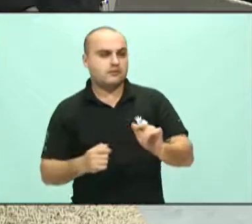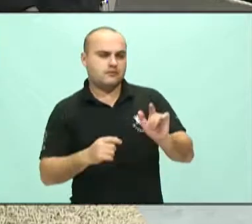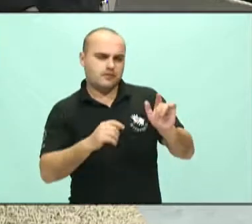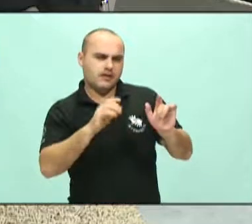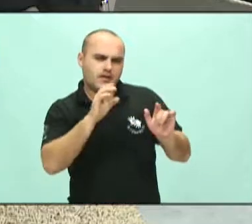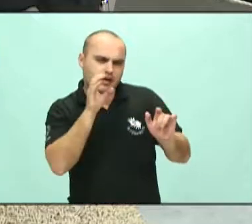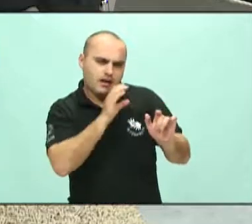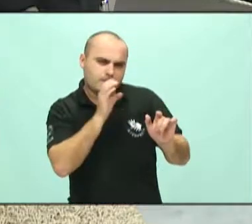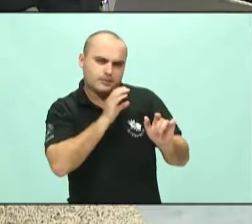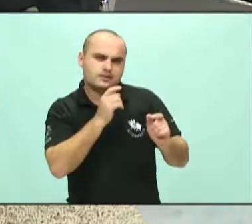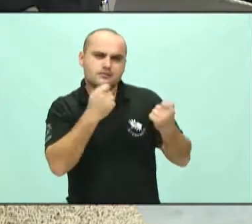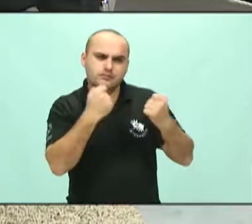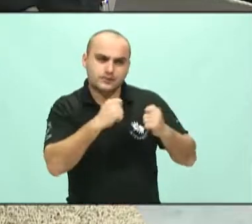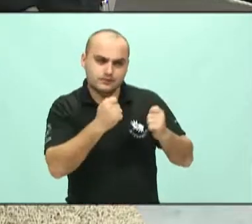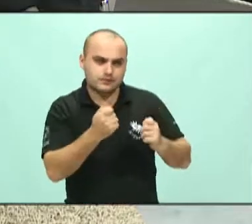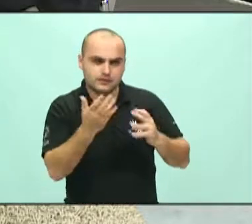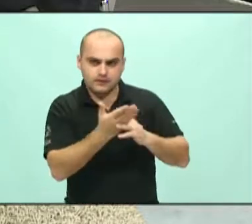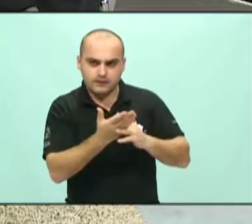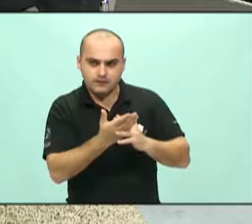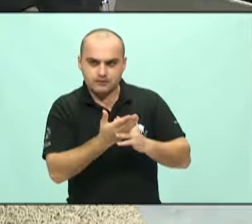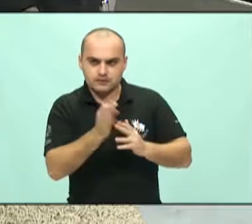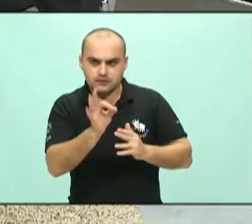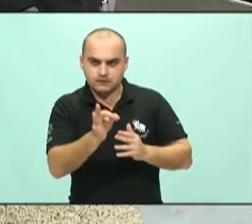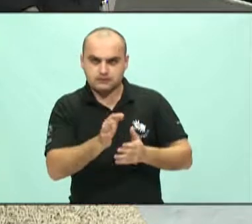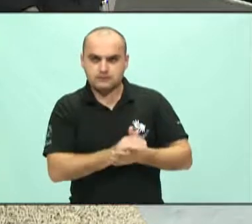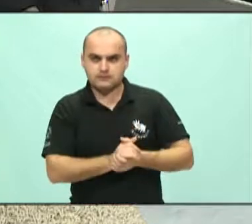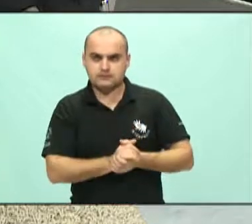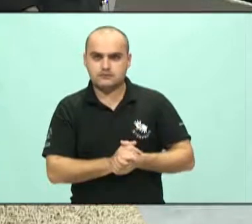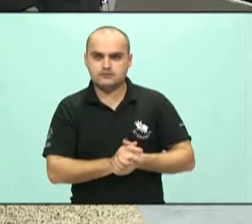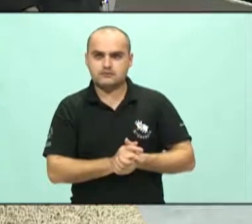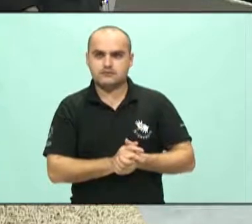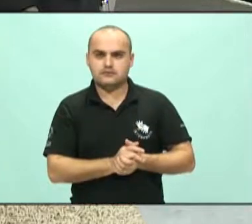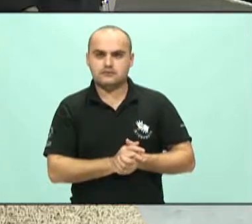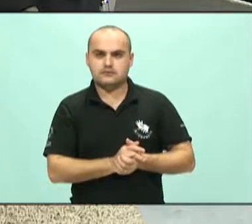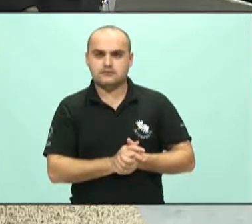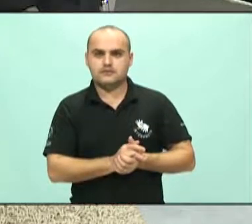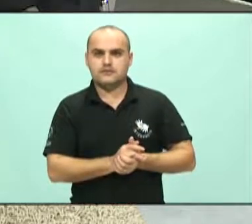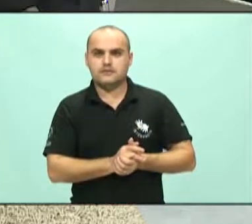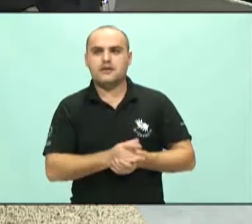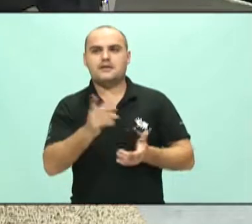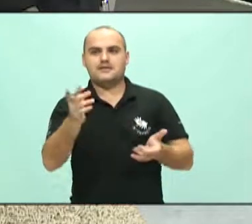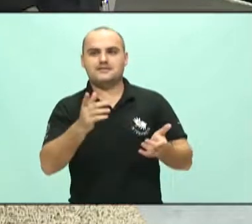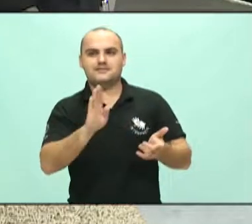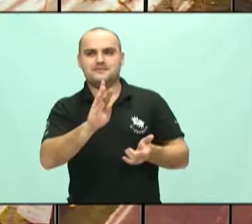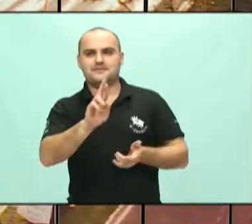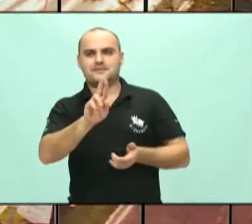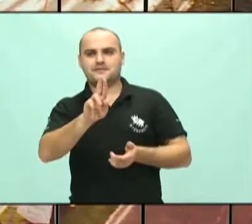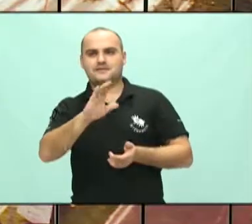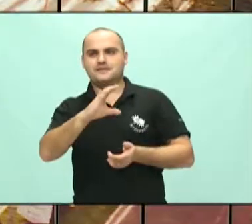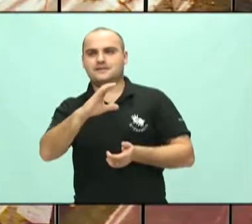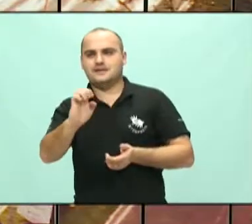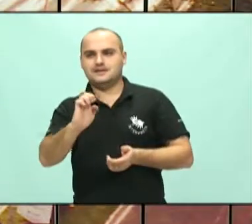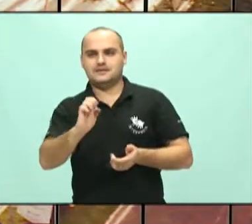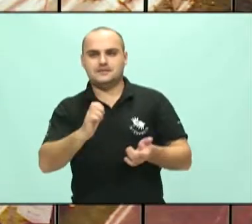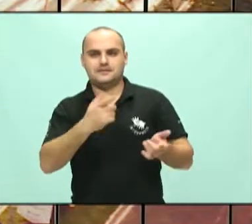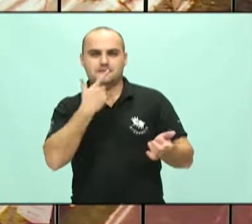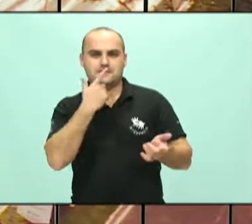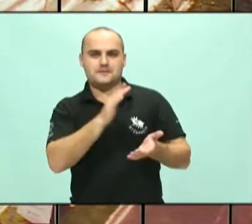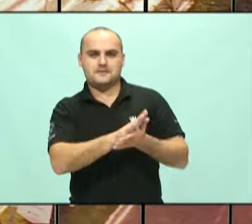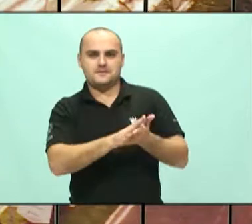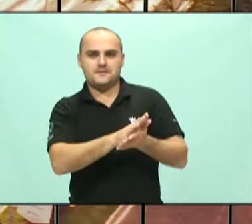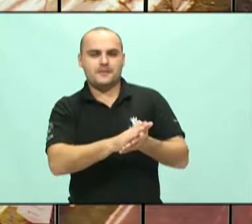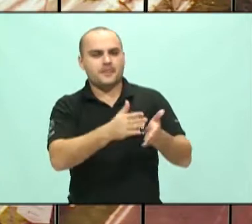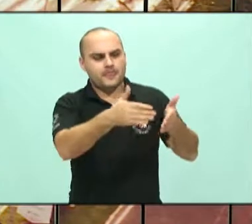que ir a um próximo intervalo, é isso, Bruce? Bruce não trouxe a guitarra dele hoje. Mas tá bom. Então, eu